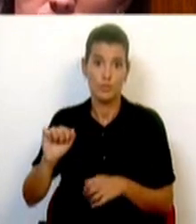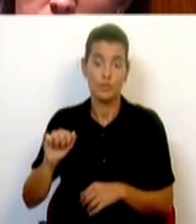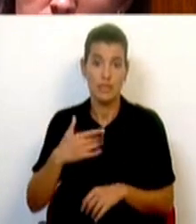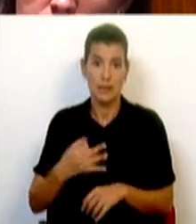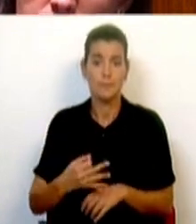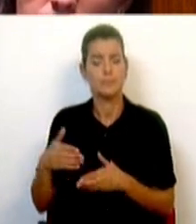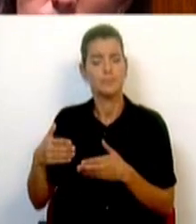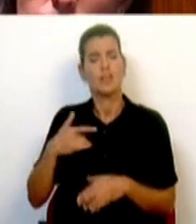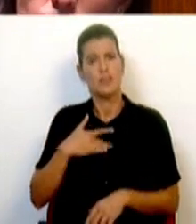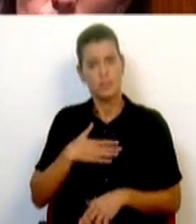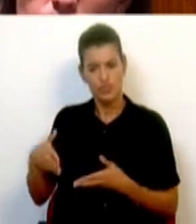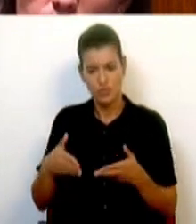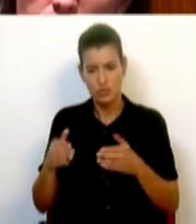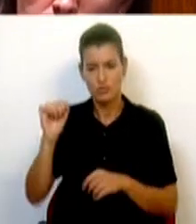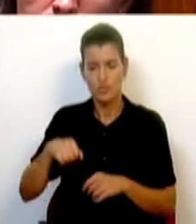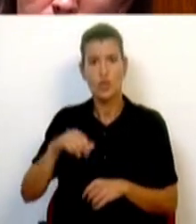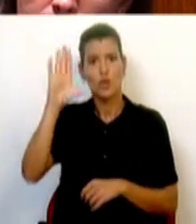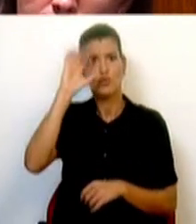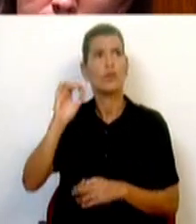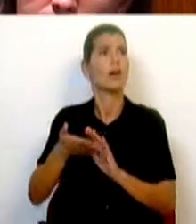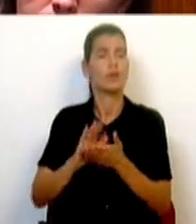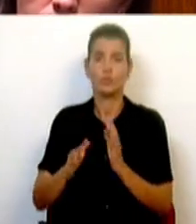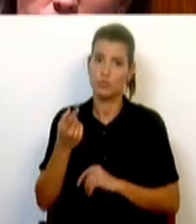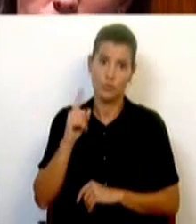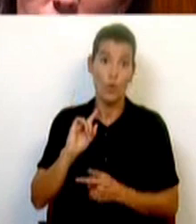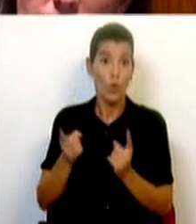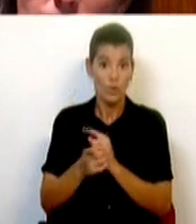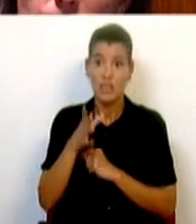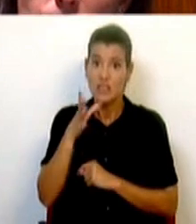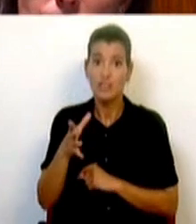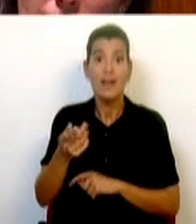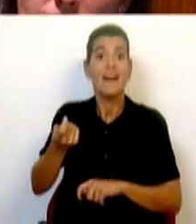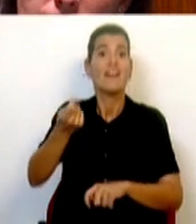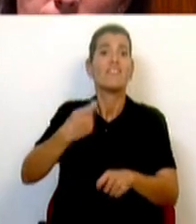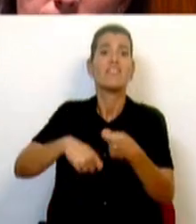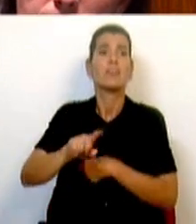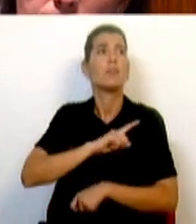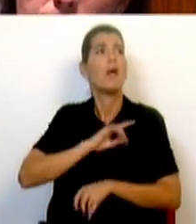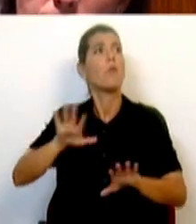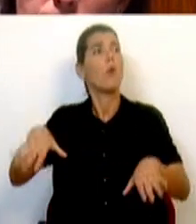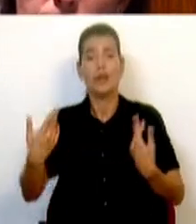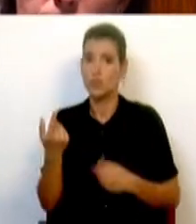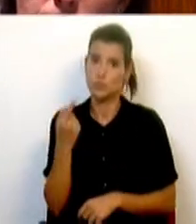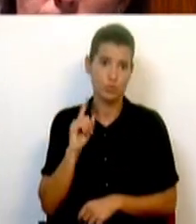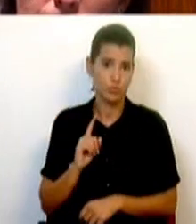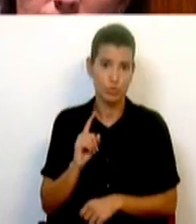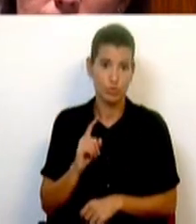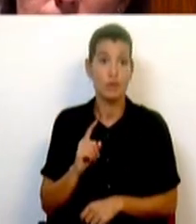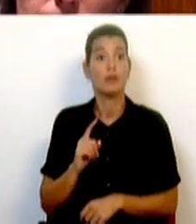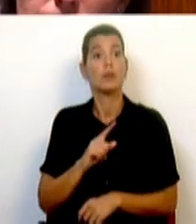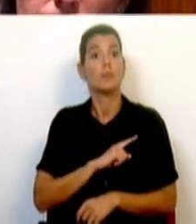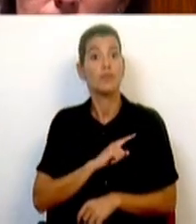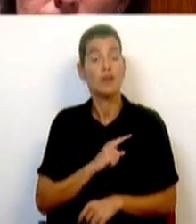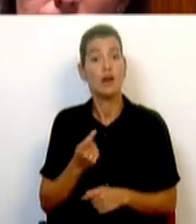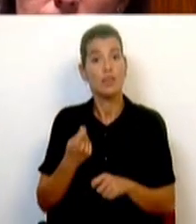empresa estratégica, o Estado não se interessa da TAP e, ao contrário, diz, não vamos vender um qualquer privado. Só iremos privatizar